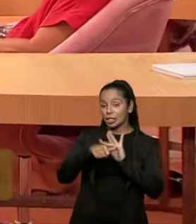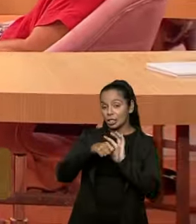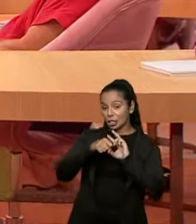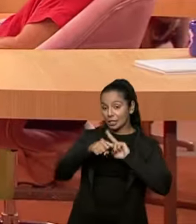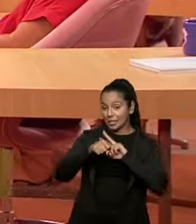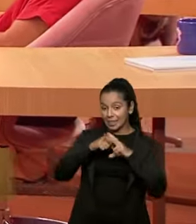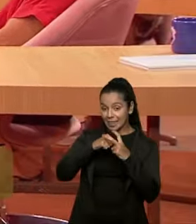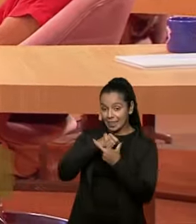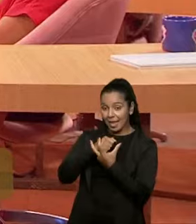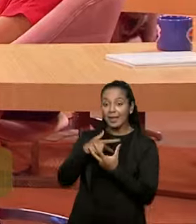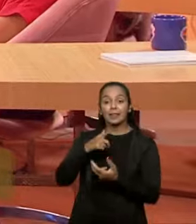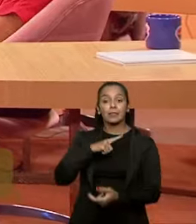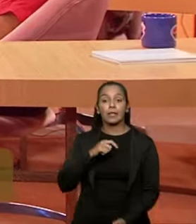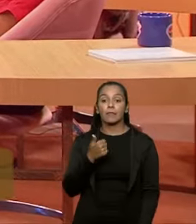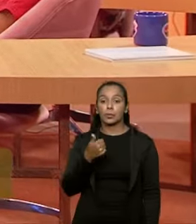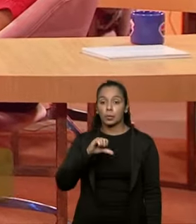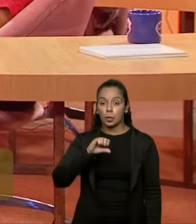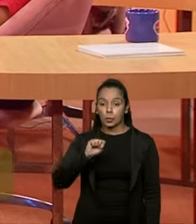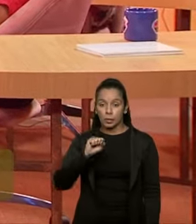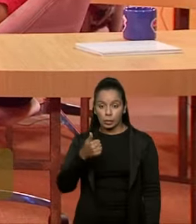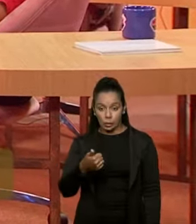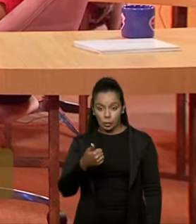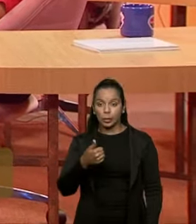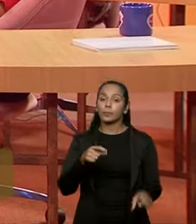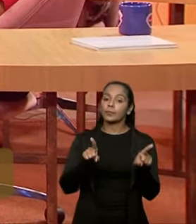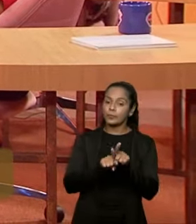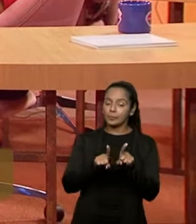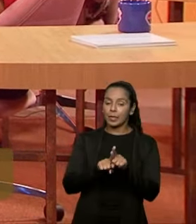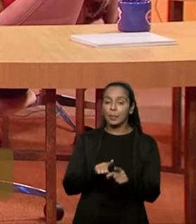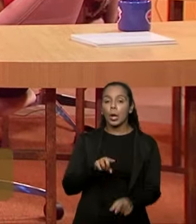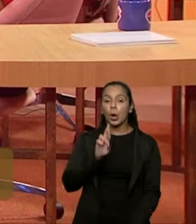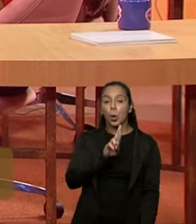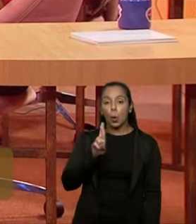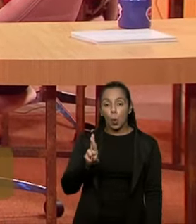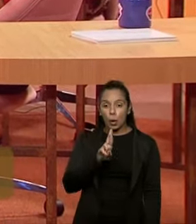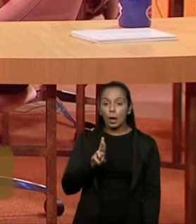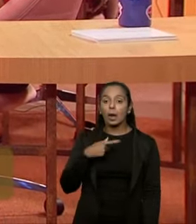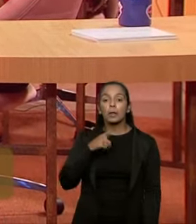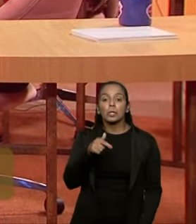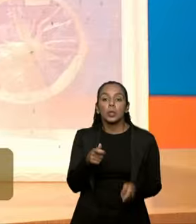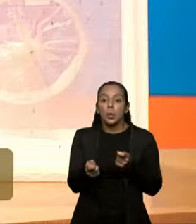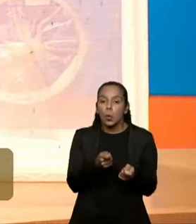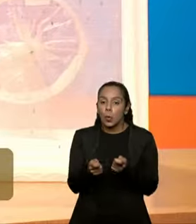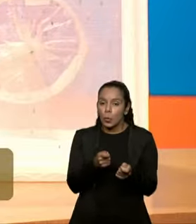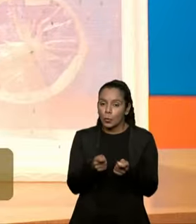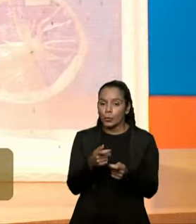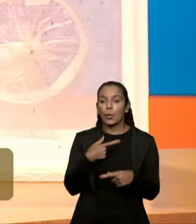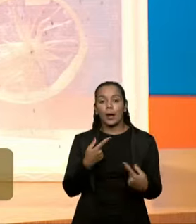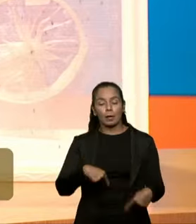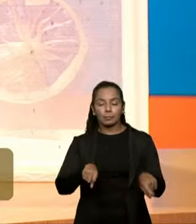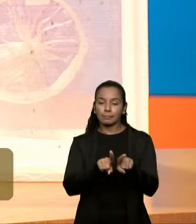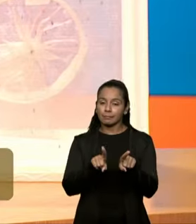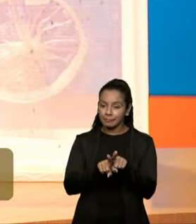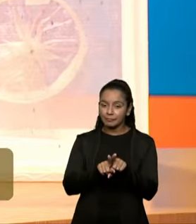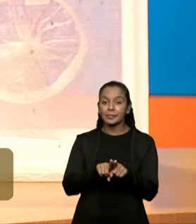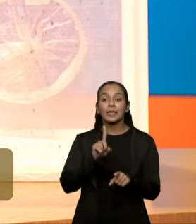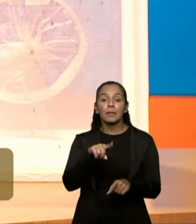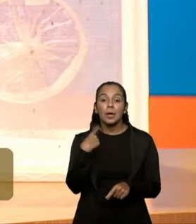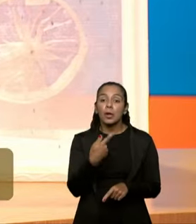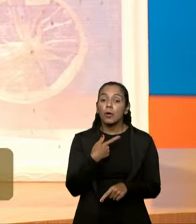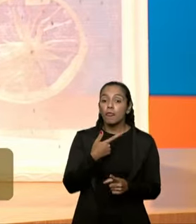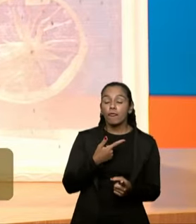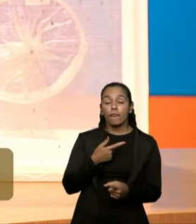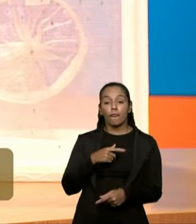né? Entre aspas, a gente teve uma em 81... em Roraima, que foi controlada. Isso. E depois a gente, o